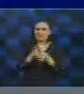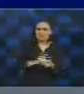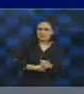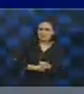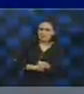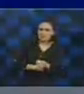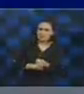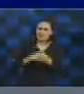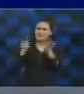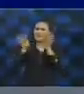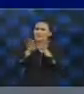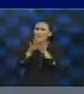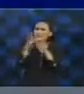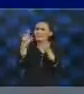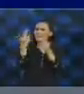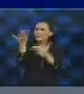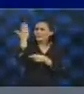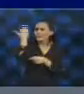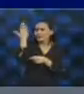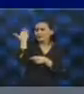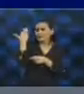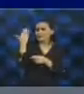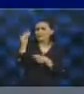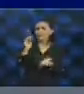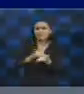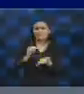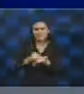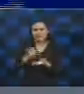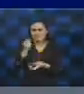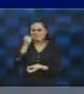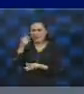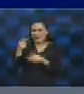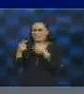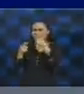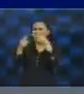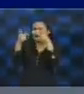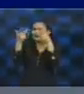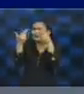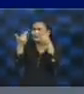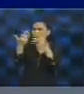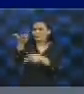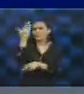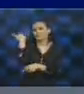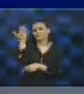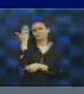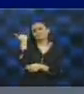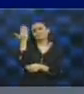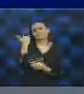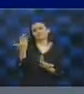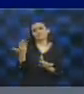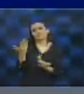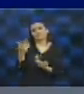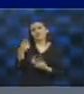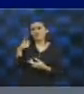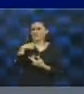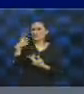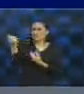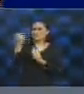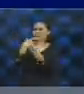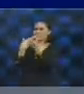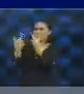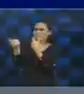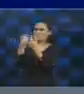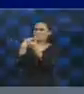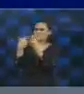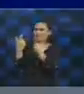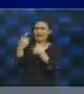mesmo comportamento fora de prumo, o mesmo comportamento agressivo que tinha lá atrás. Esse comportamento que ele tem comigo, ele tem